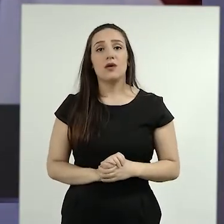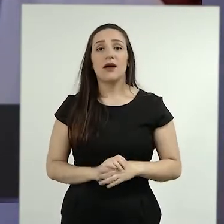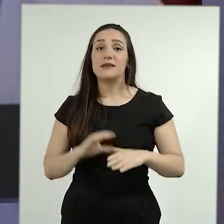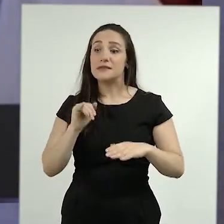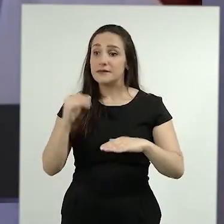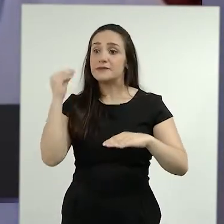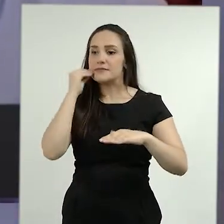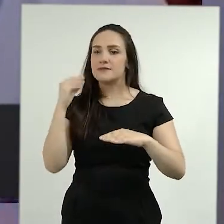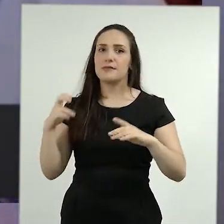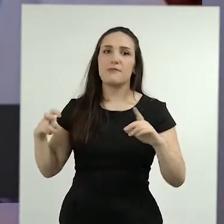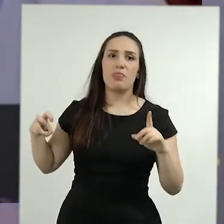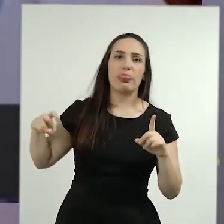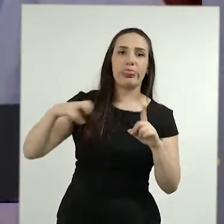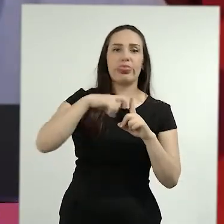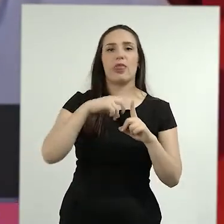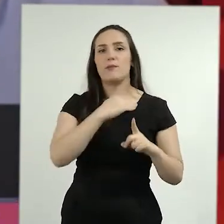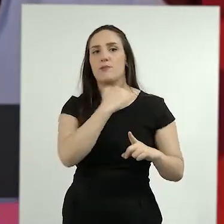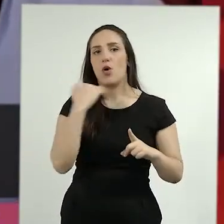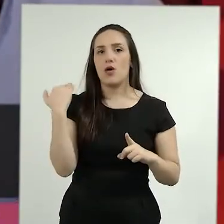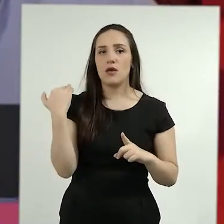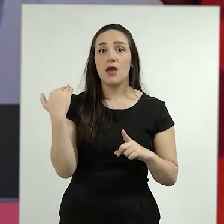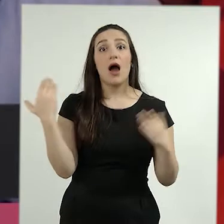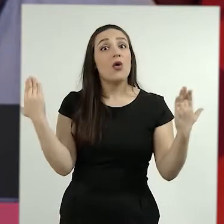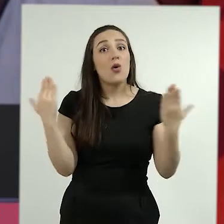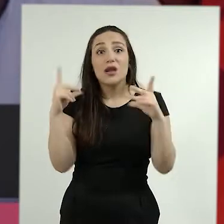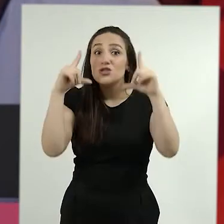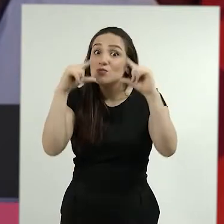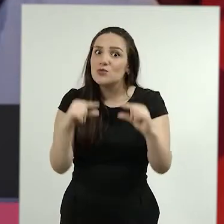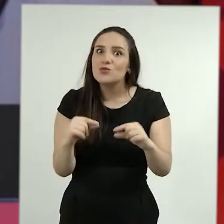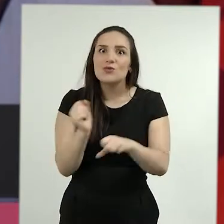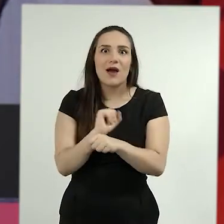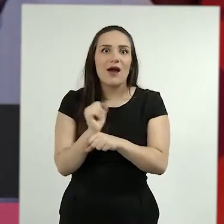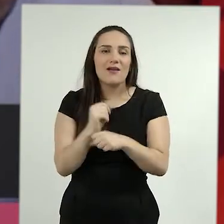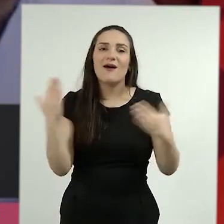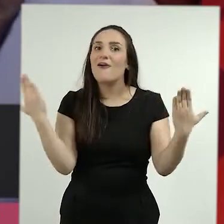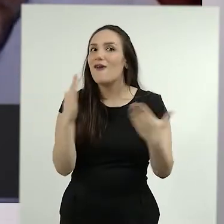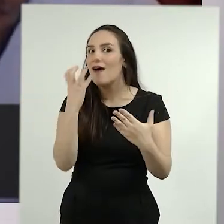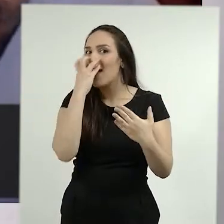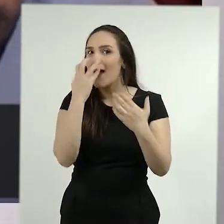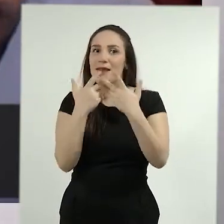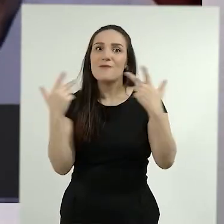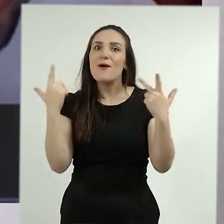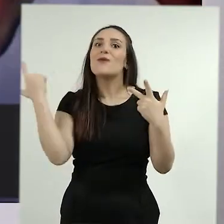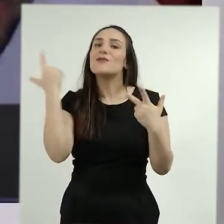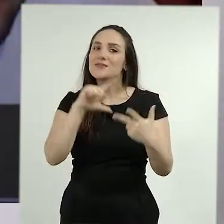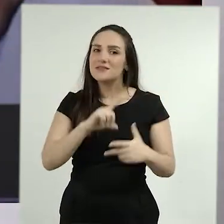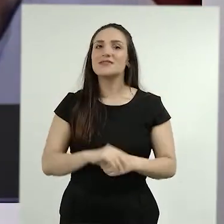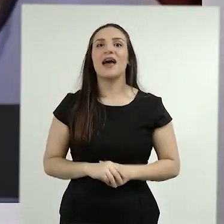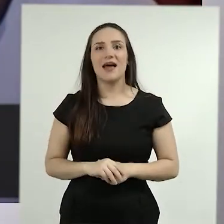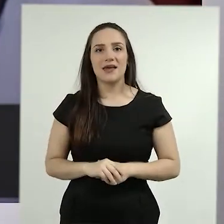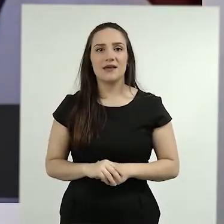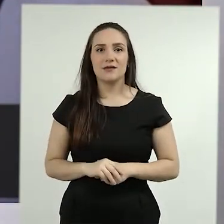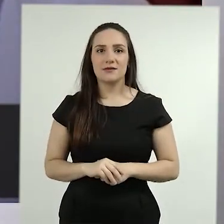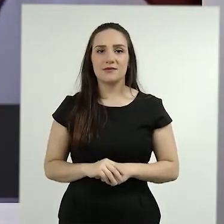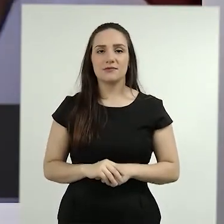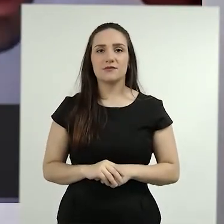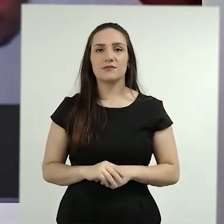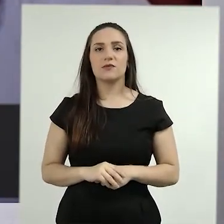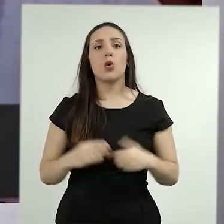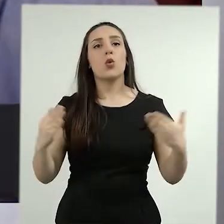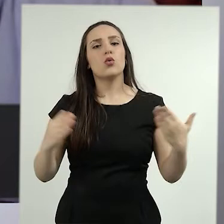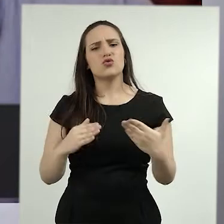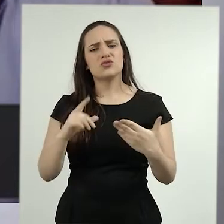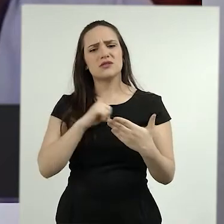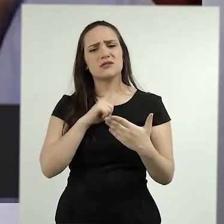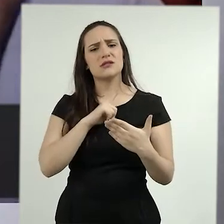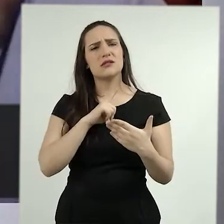Então, quando cessou esse movimento, claro que muitos começaram a cruzar mais. Se o movimento voltar, eles vão morrer mais atropelados.